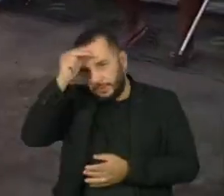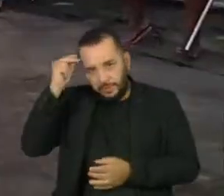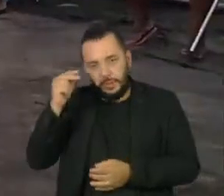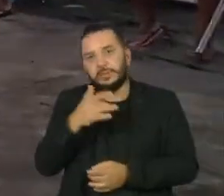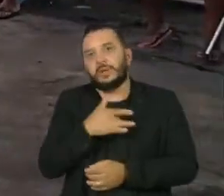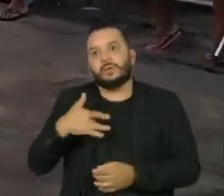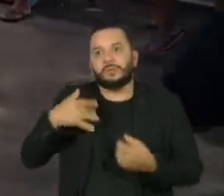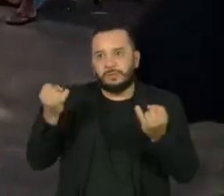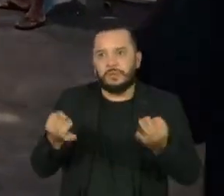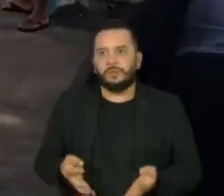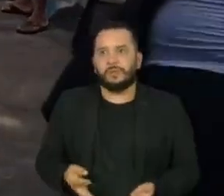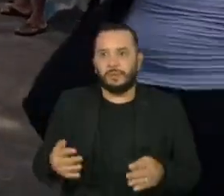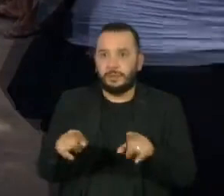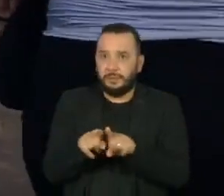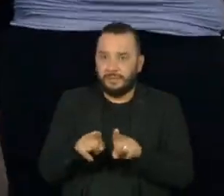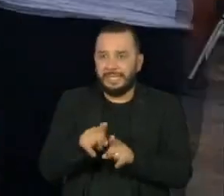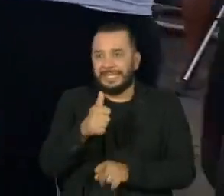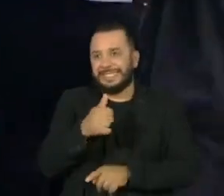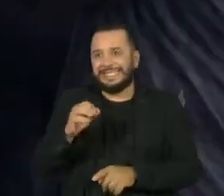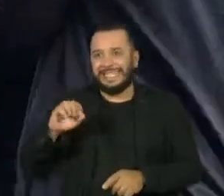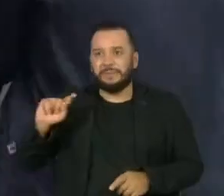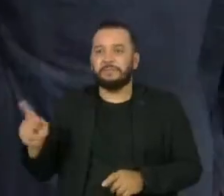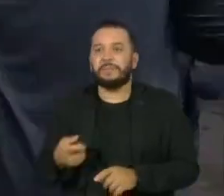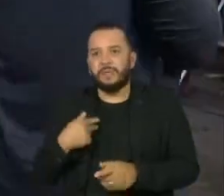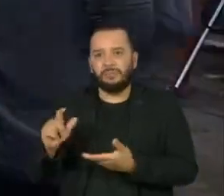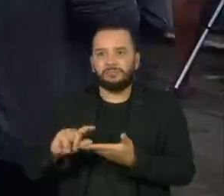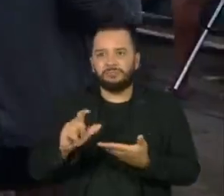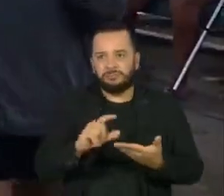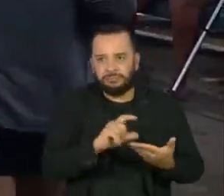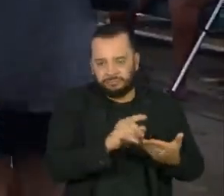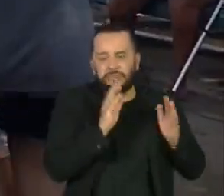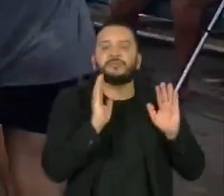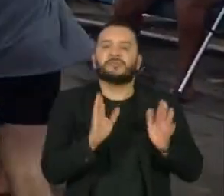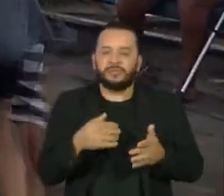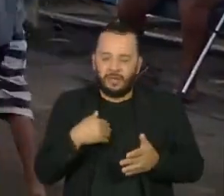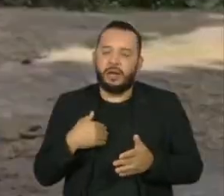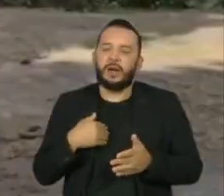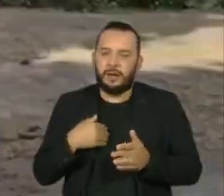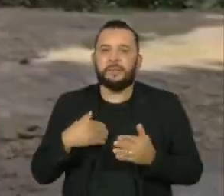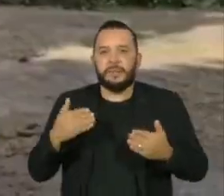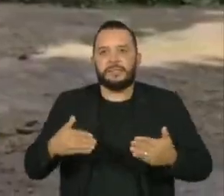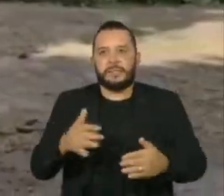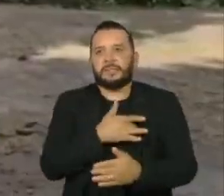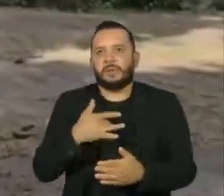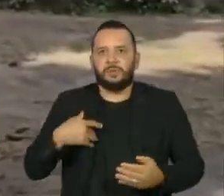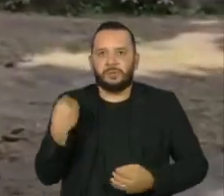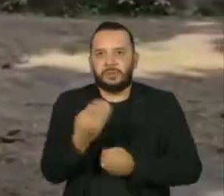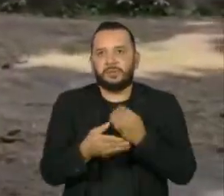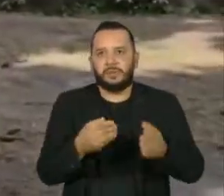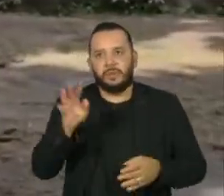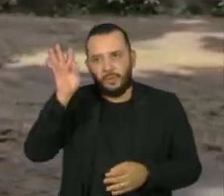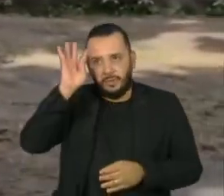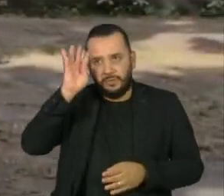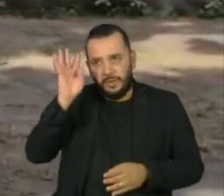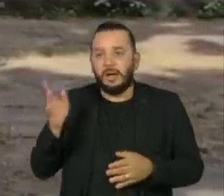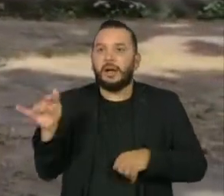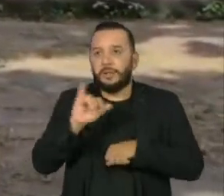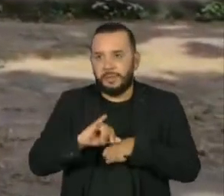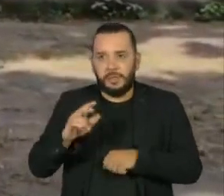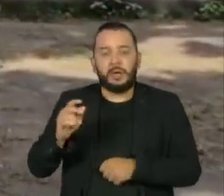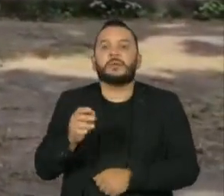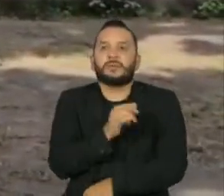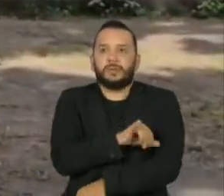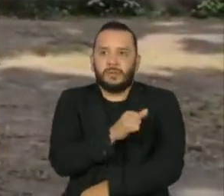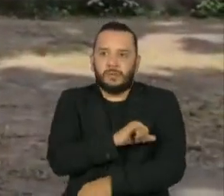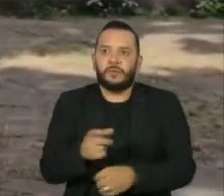de Saúde com a chegada de 100 mil doses da vacina da gripe enviadas pelo Ministério da Saúde na quarta-feira a capital